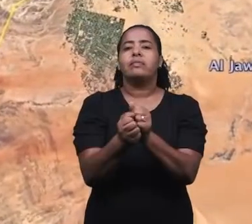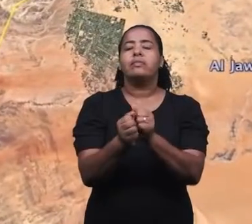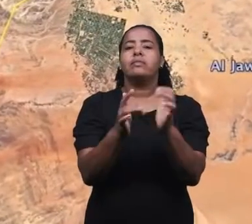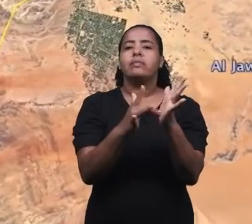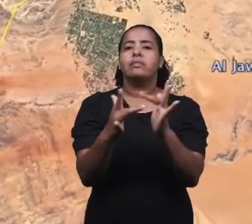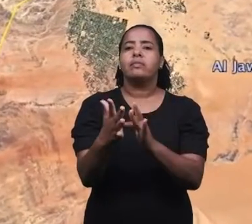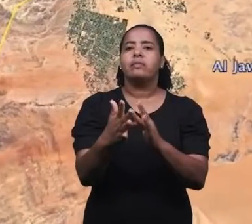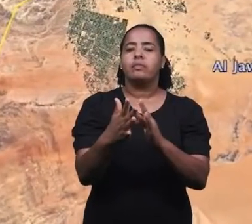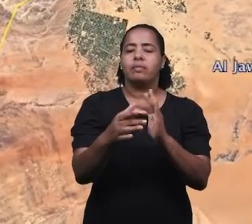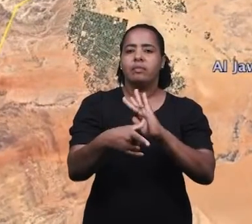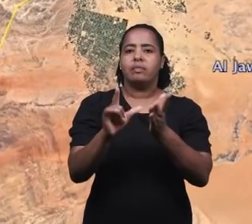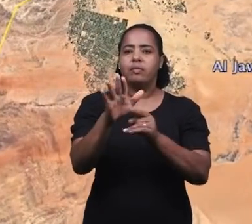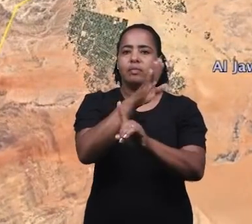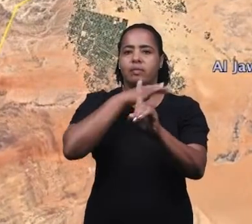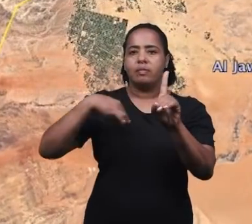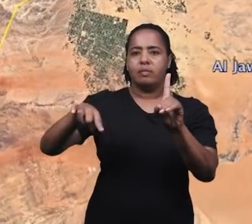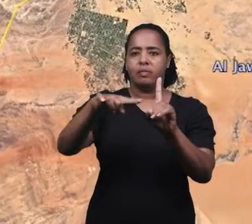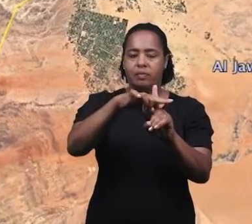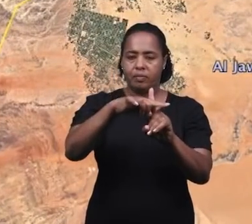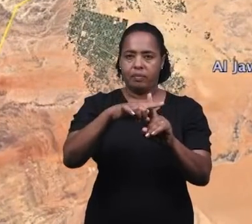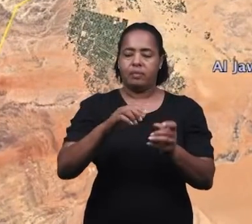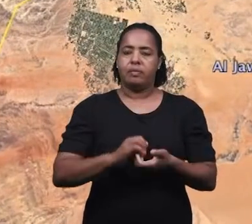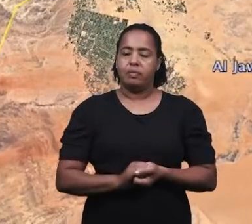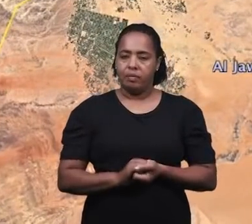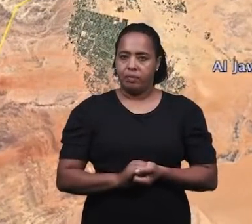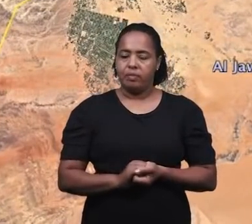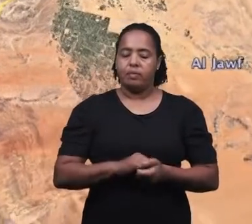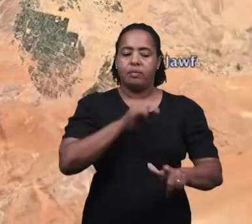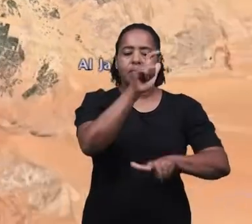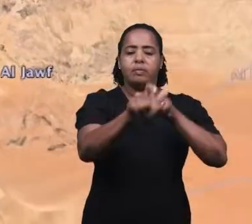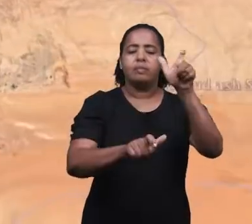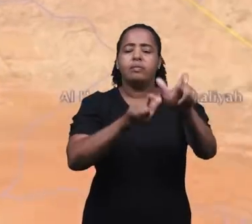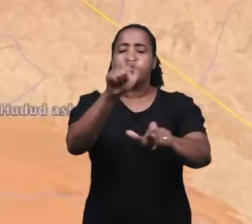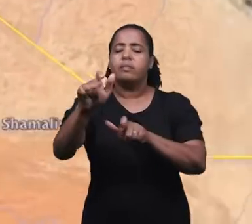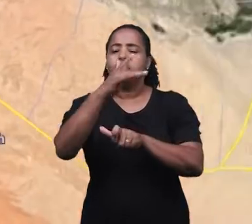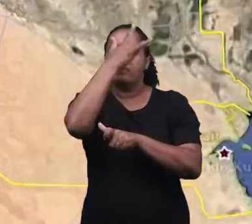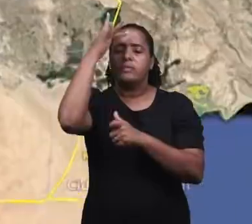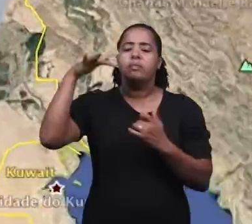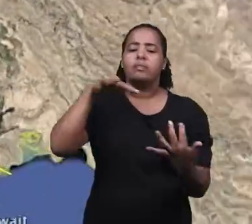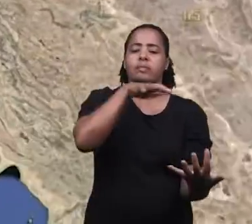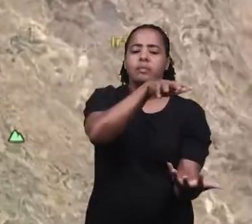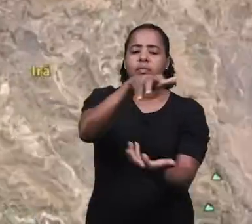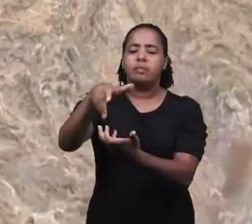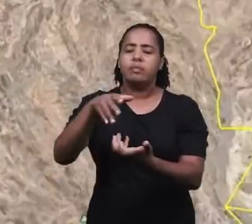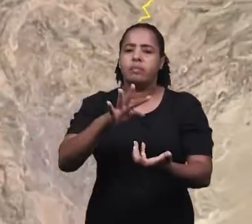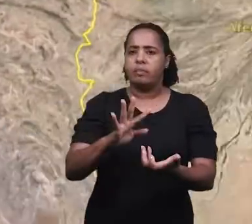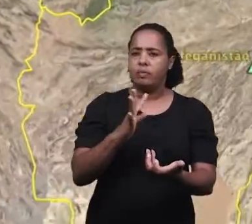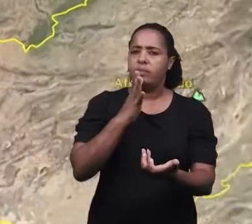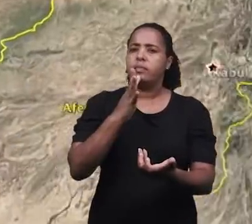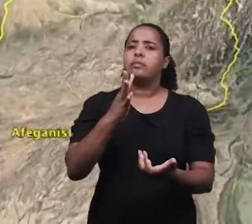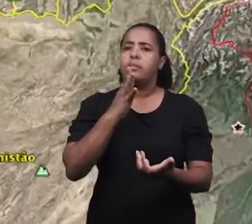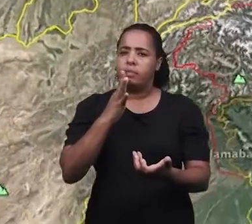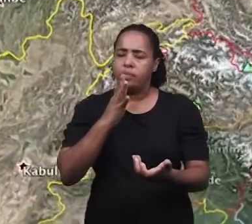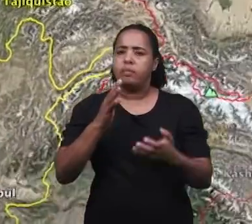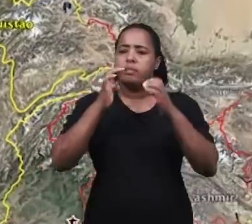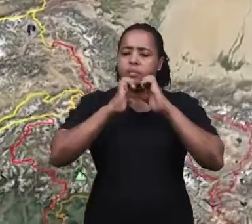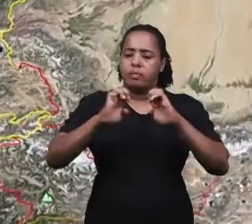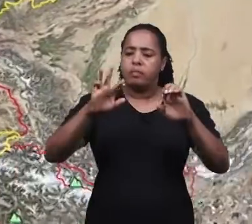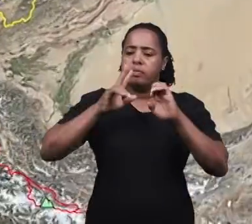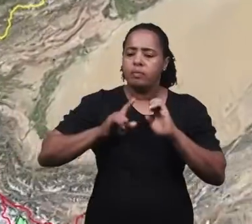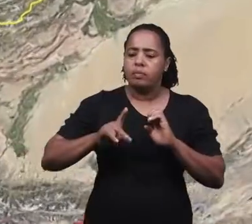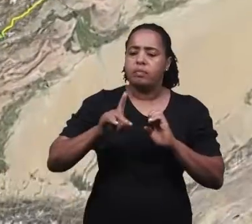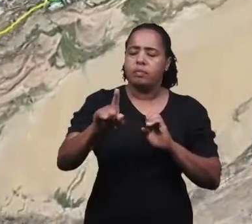na véspera de sua morte na cruz do Calvário. Pessoas de todas as partes do mundo têm sido alcançadas